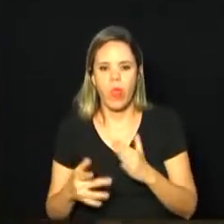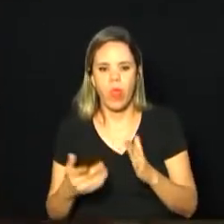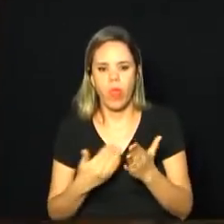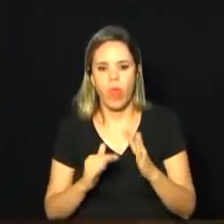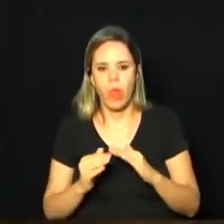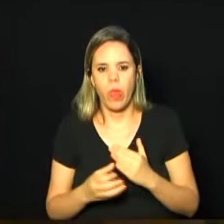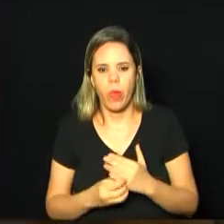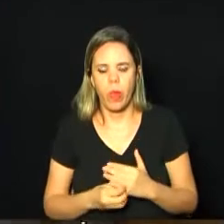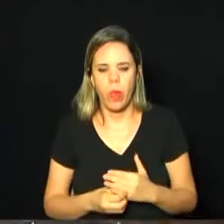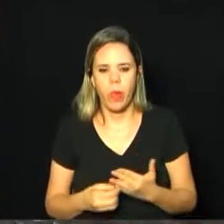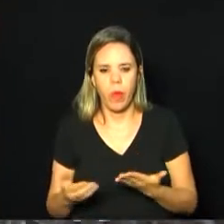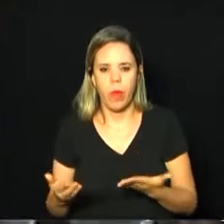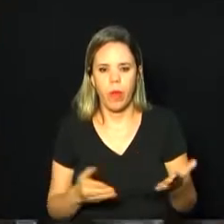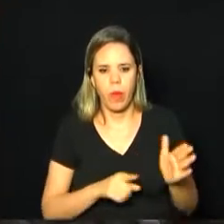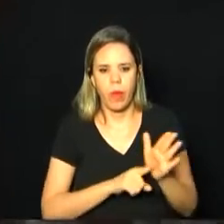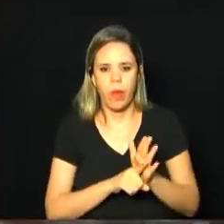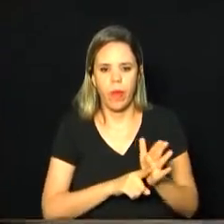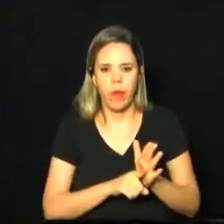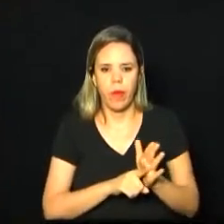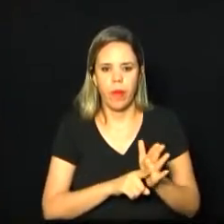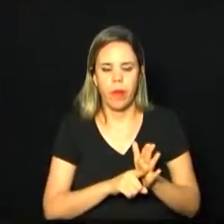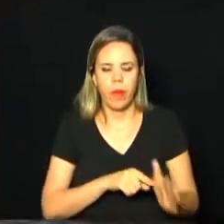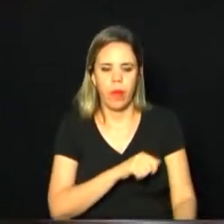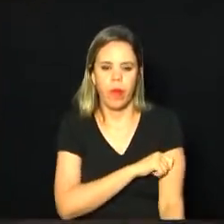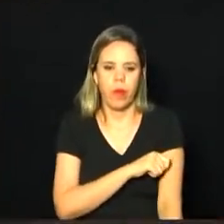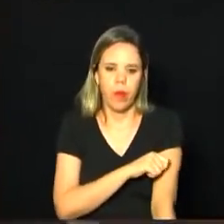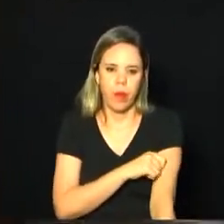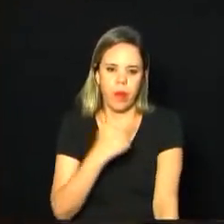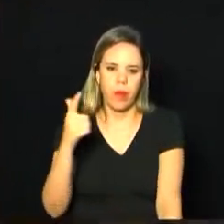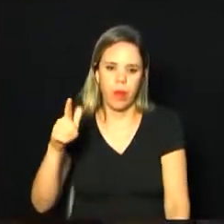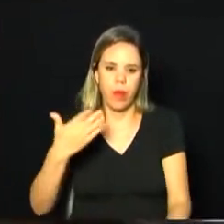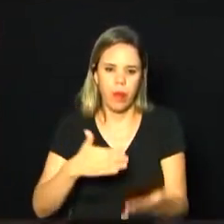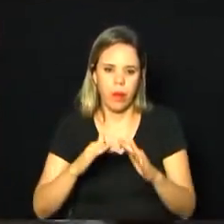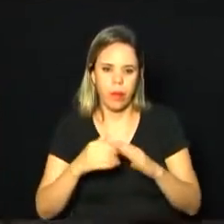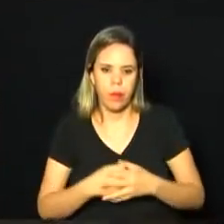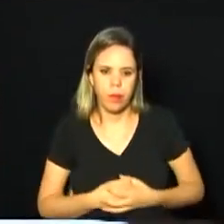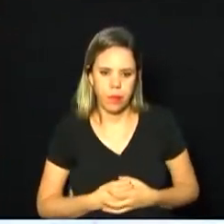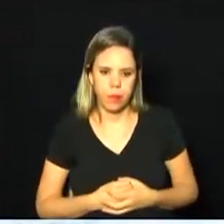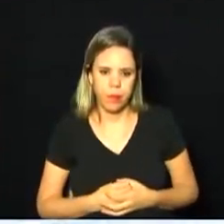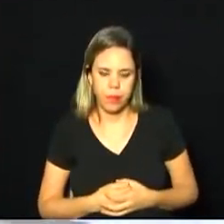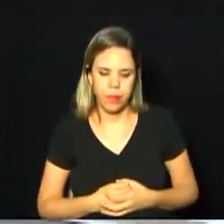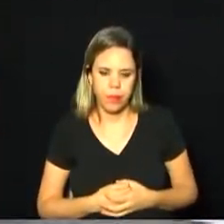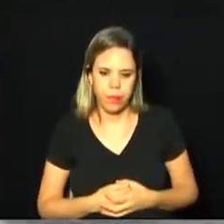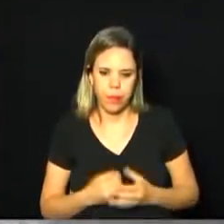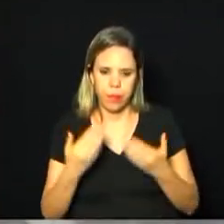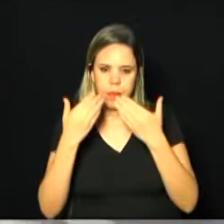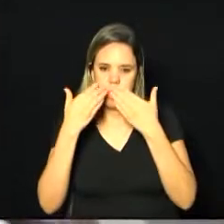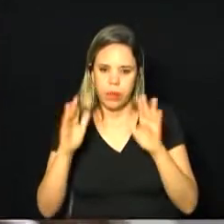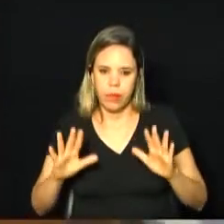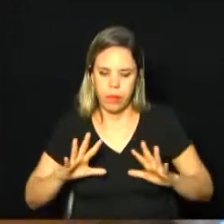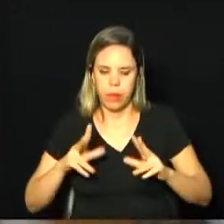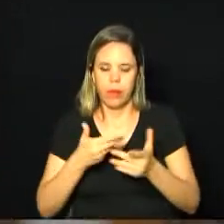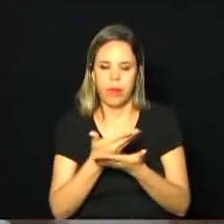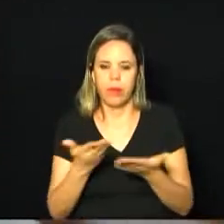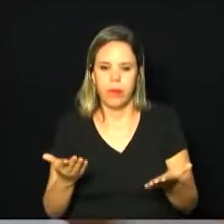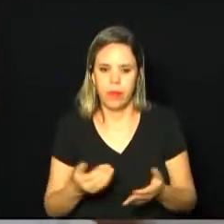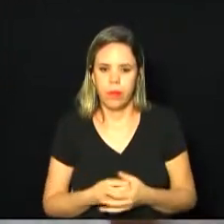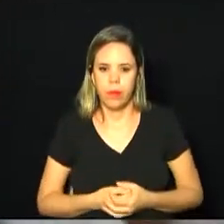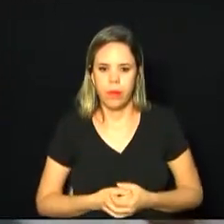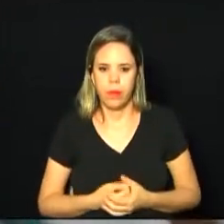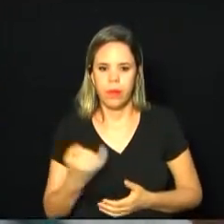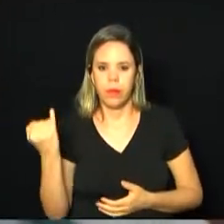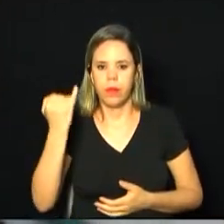própria escola recebemos pesquisadores alunos de outras escolas Enfim estamos abertos para todos